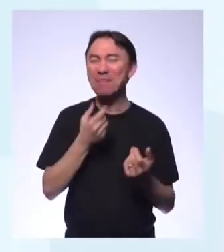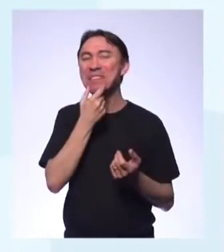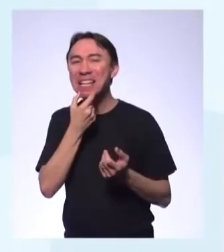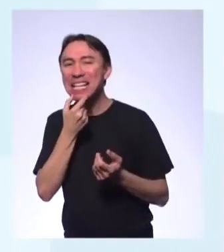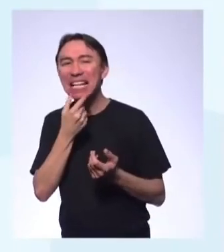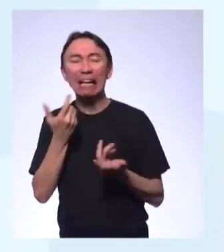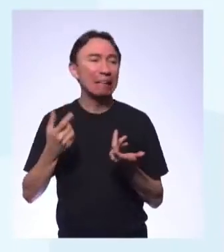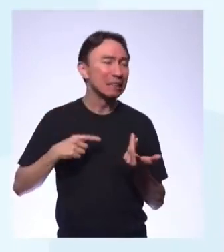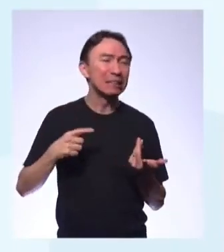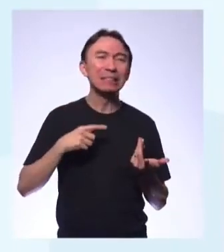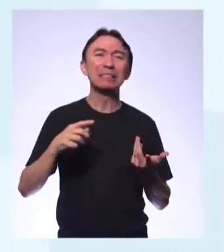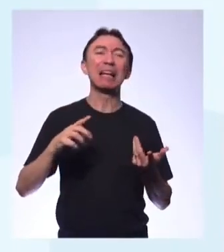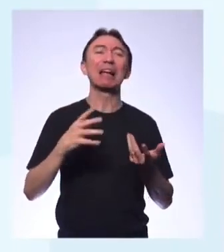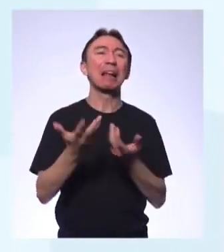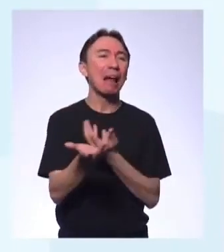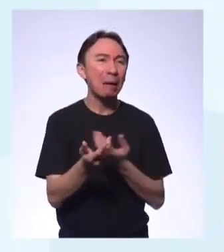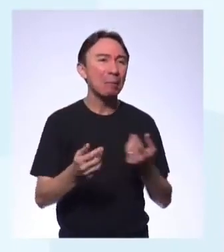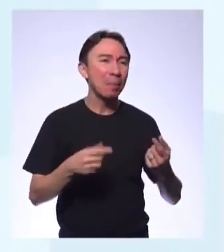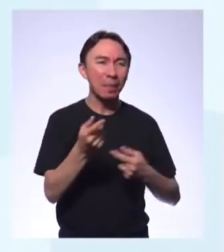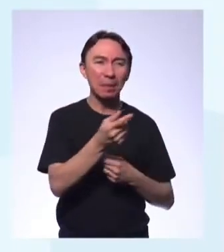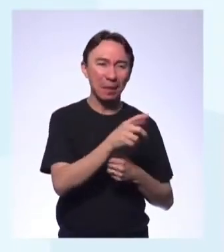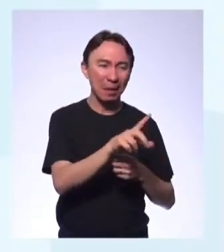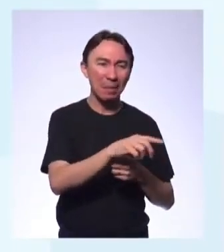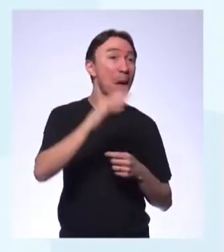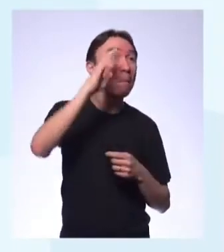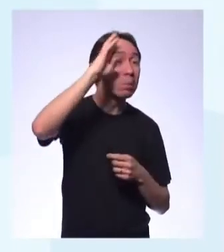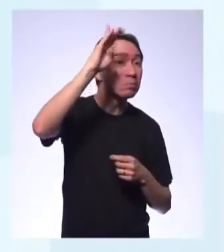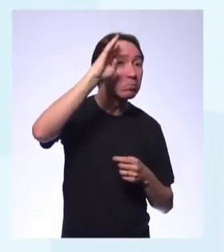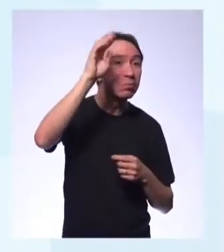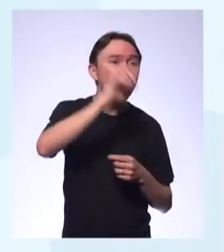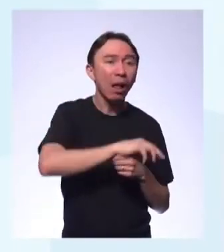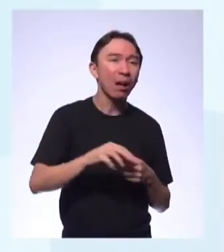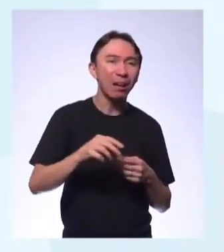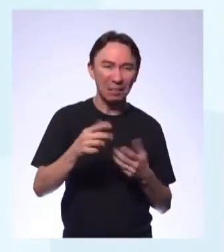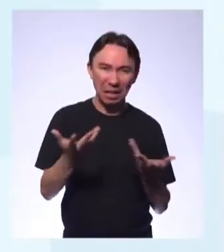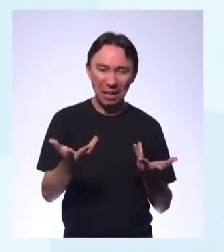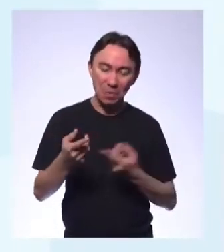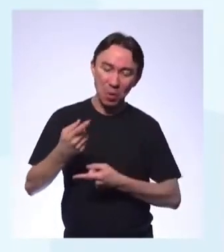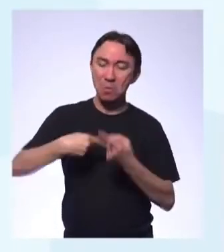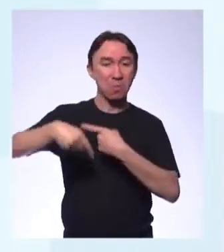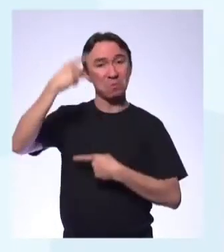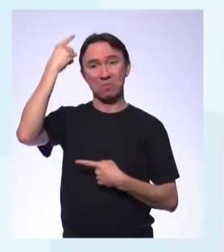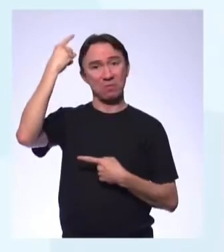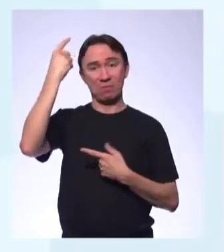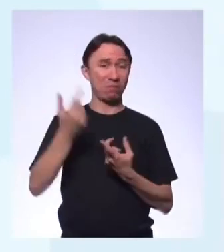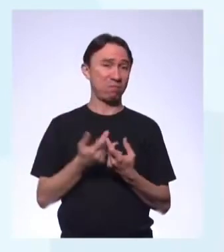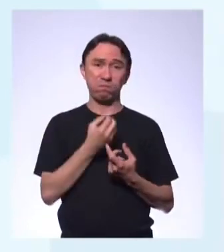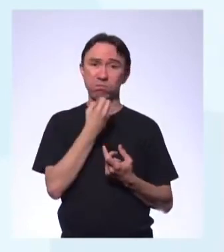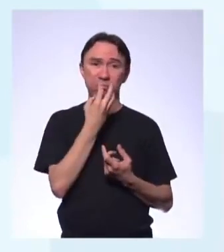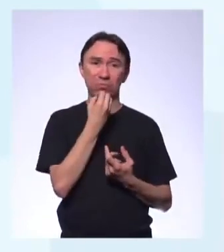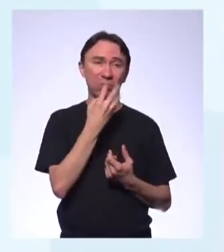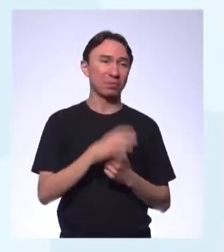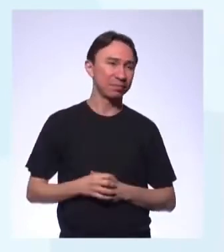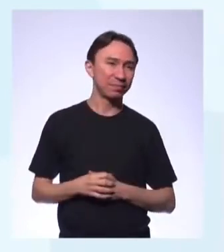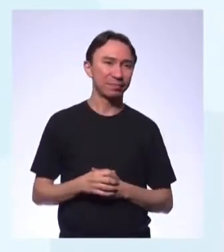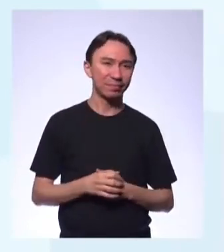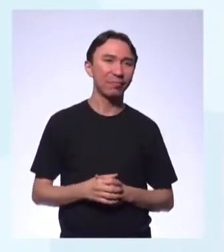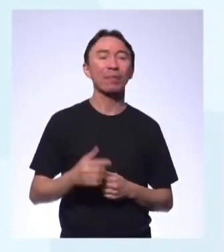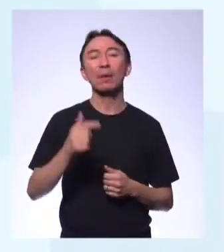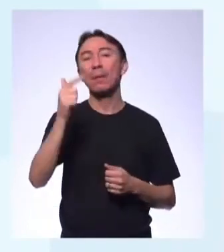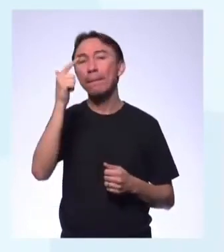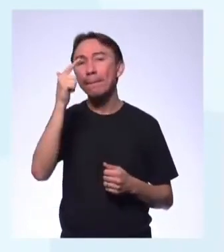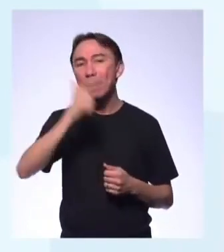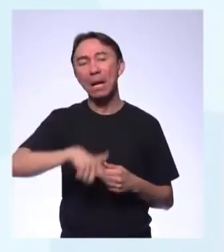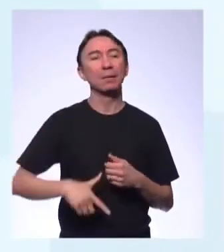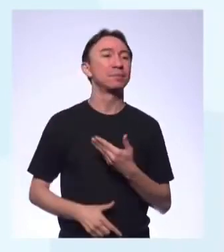bastante permeada pelo ideal puritano, o lucro faz muito sentido, tá? A Revolução Gloriosa, que eu acabei de falar para